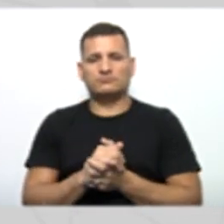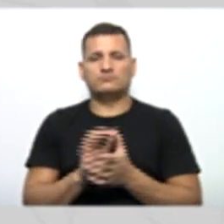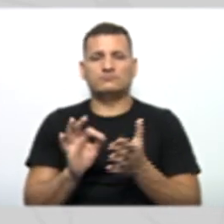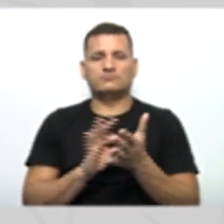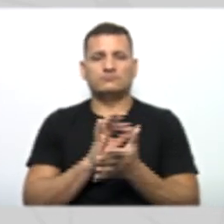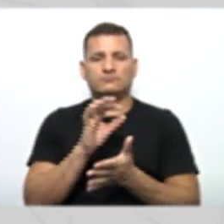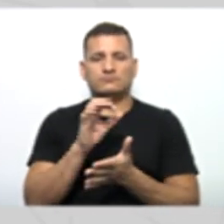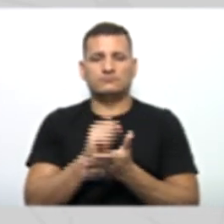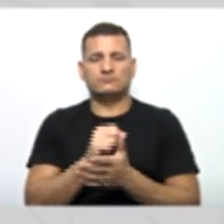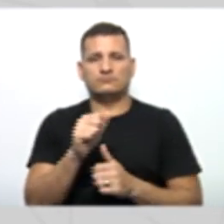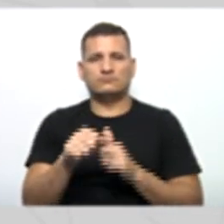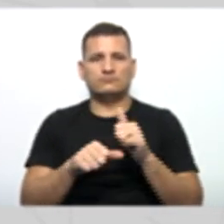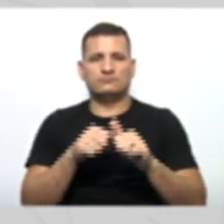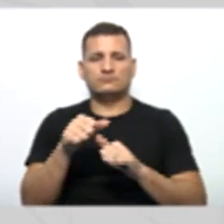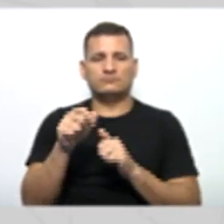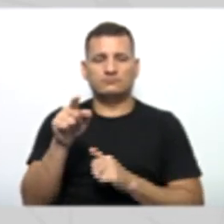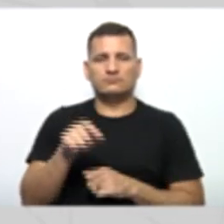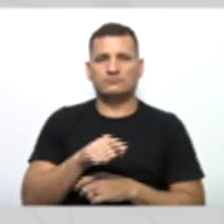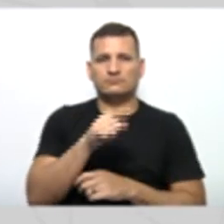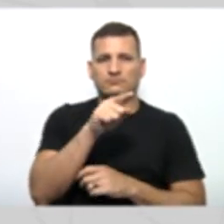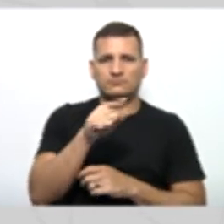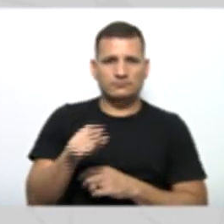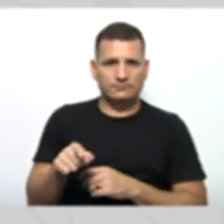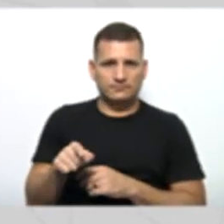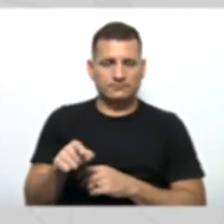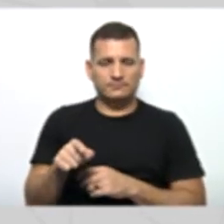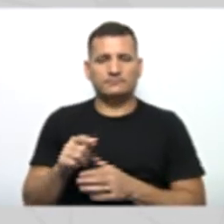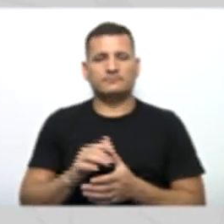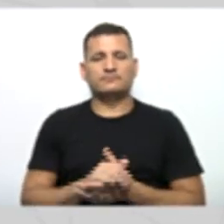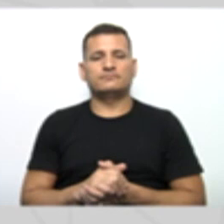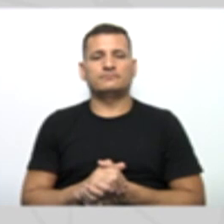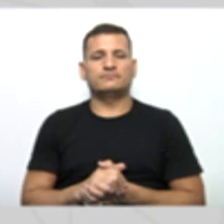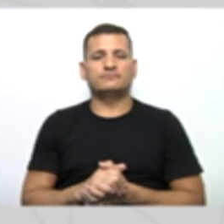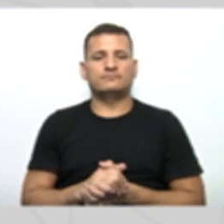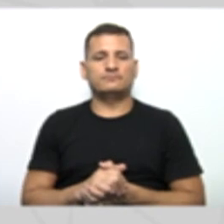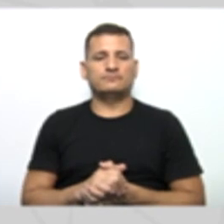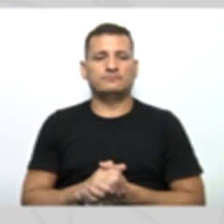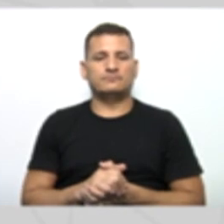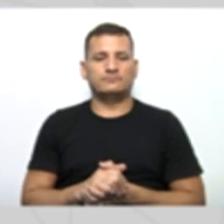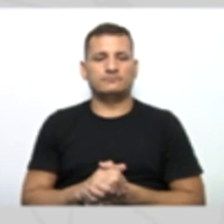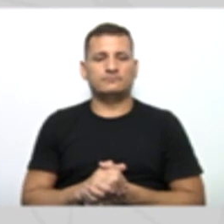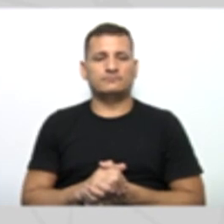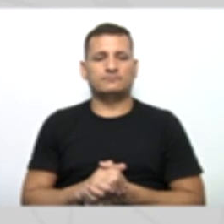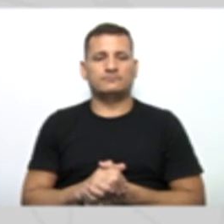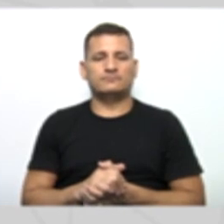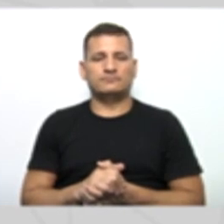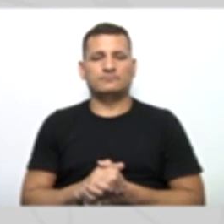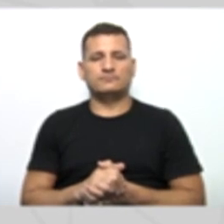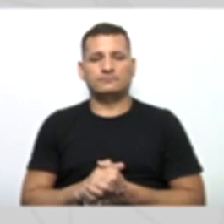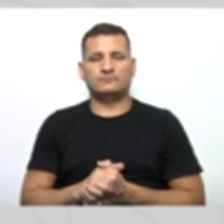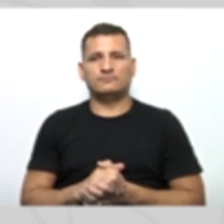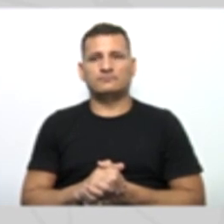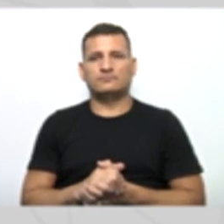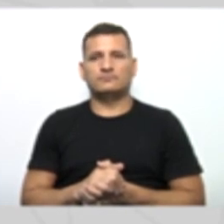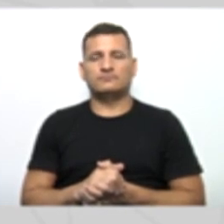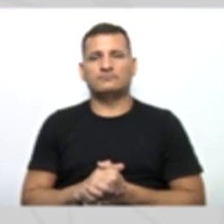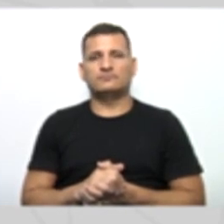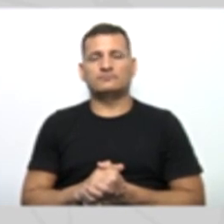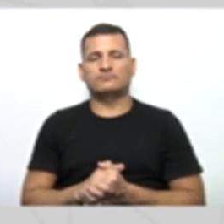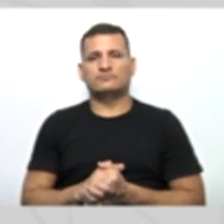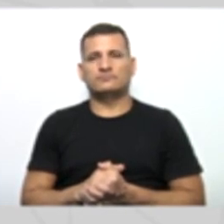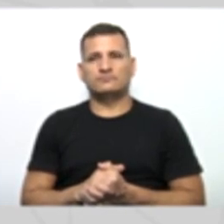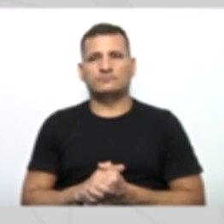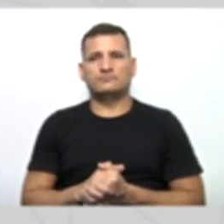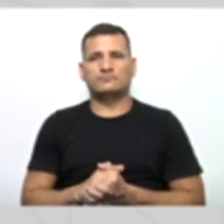alterar, excluir. Olha aí. Esses são os métodos as ações que essa classe vai